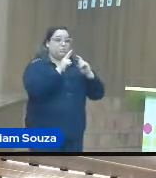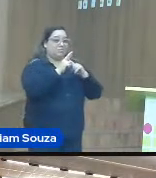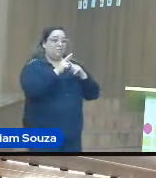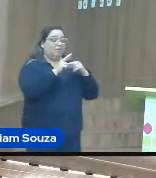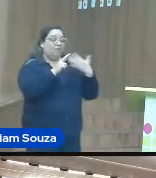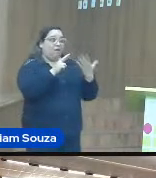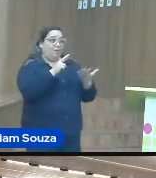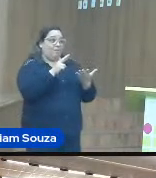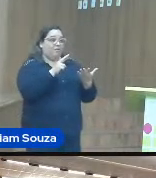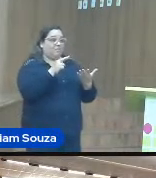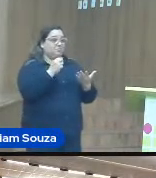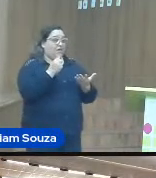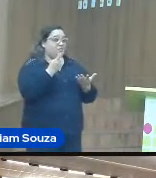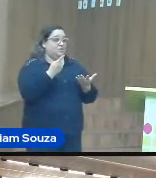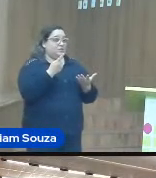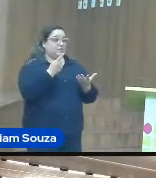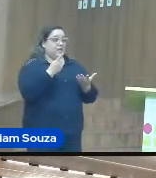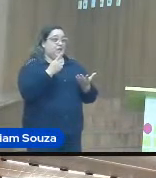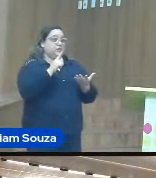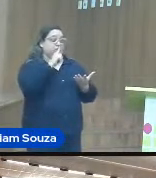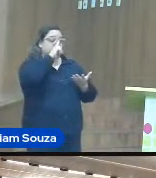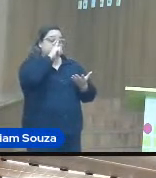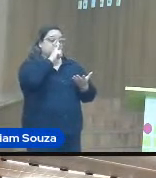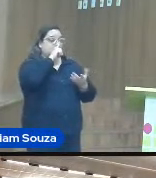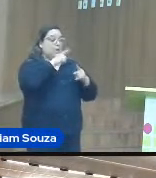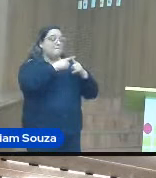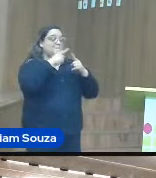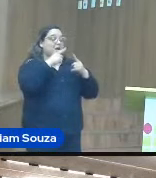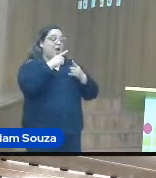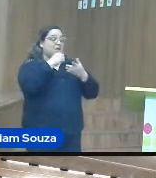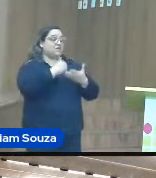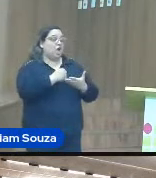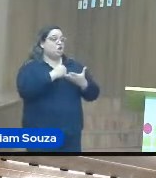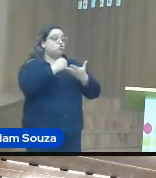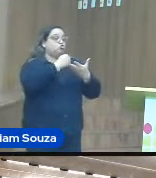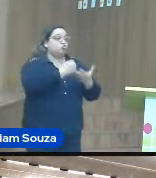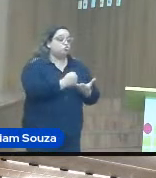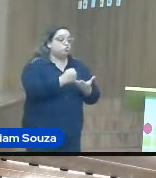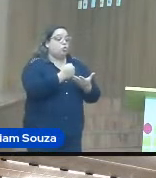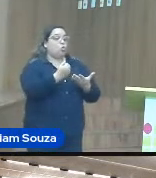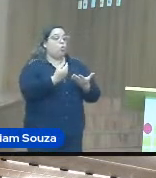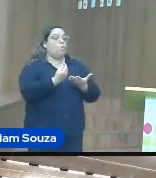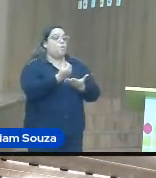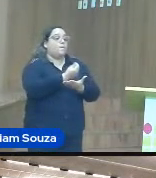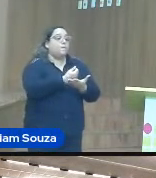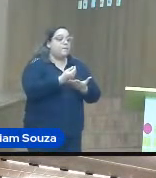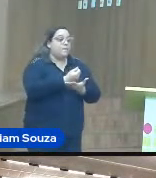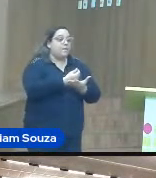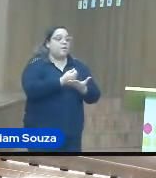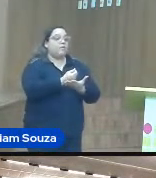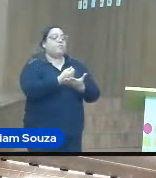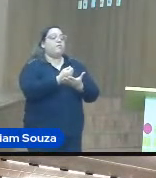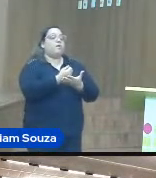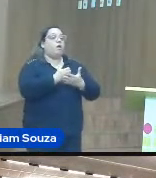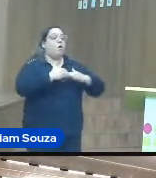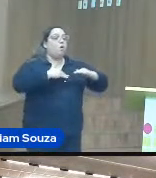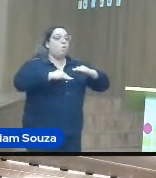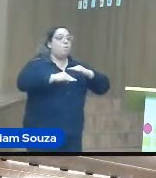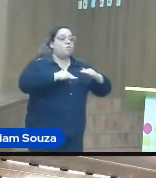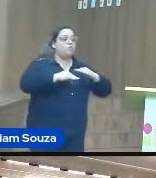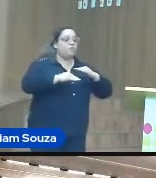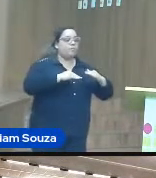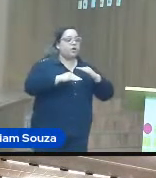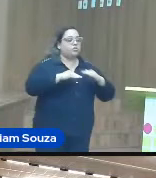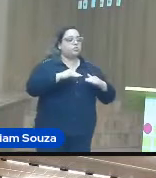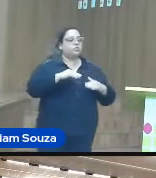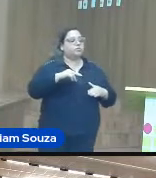ela ajudou, né, financiou em boa parte os movimentos do Lenin na